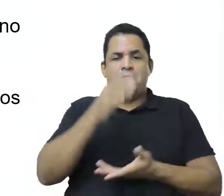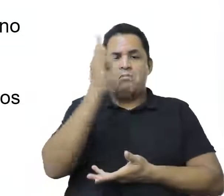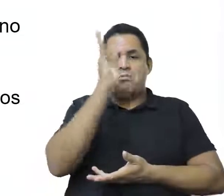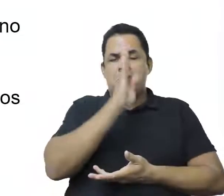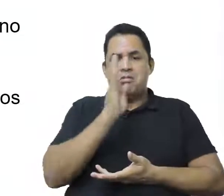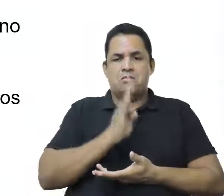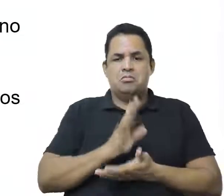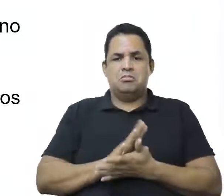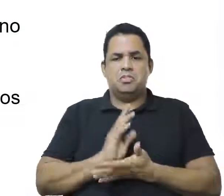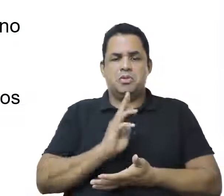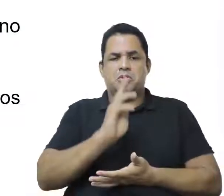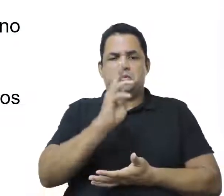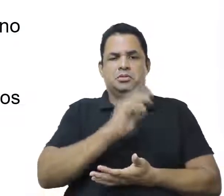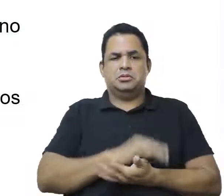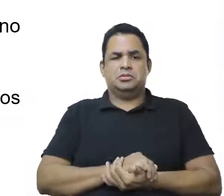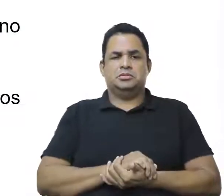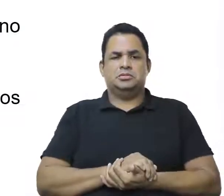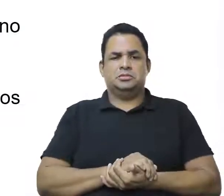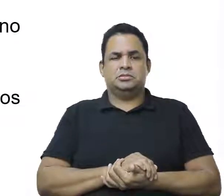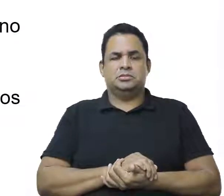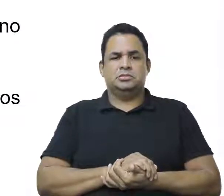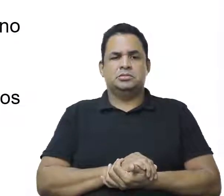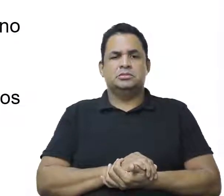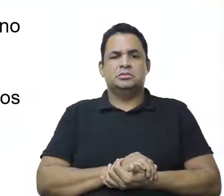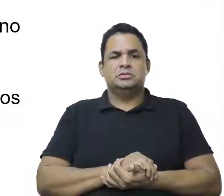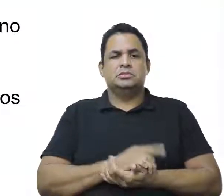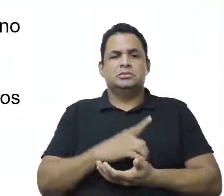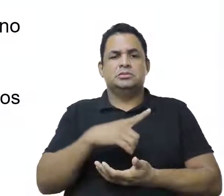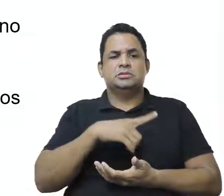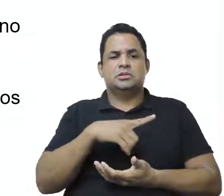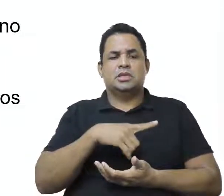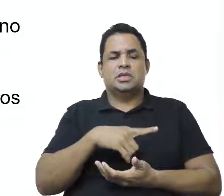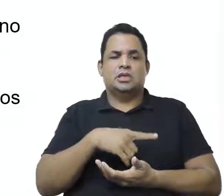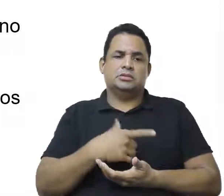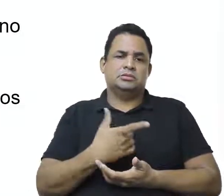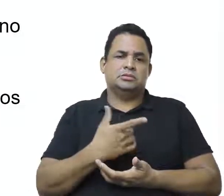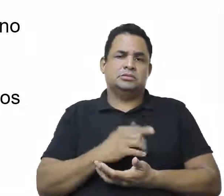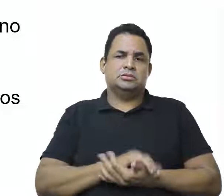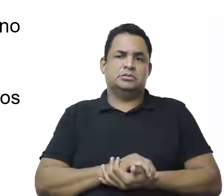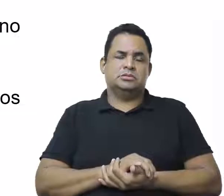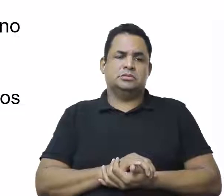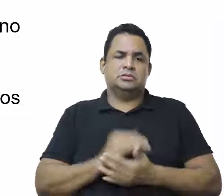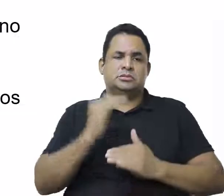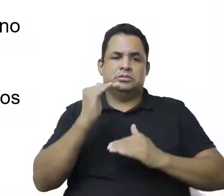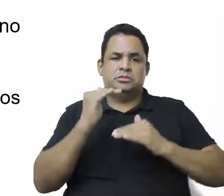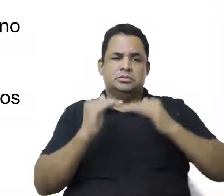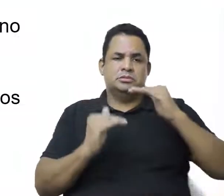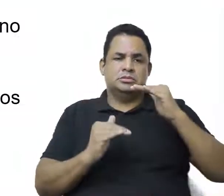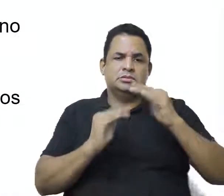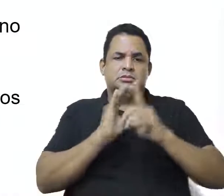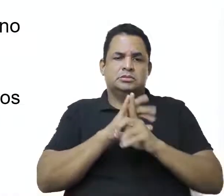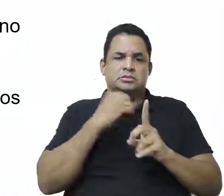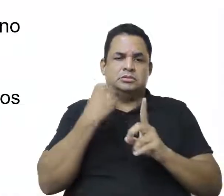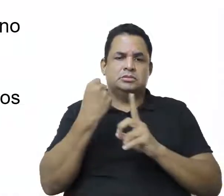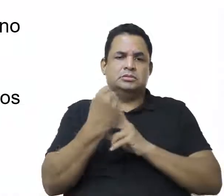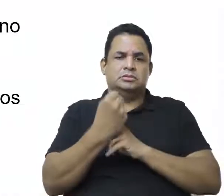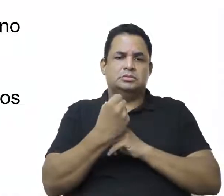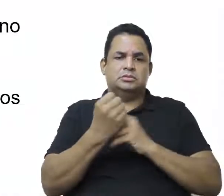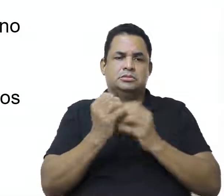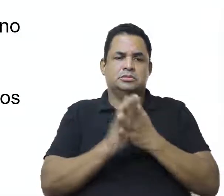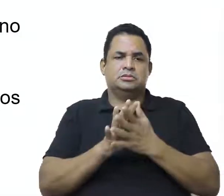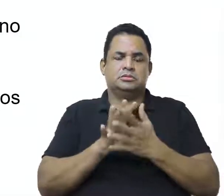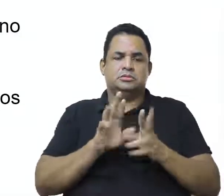Brasil, ela continuou, né? E isso fez com que acentuasse aí essa desigualdade social entre